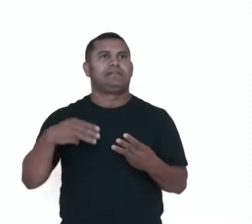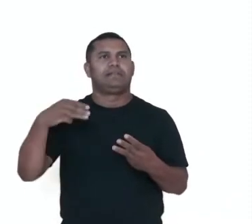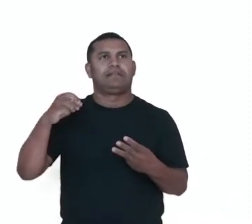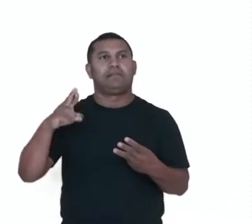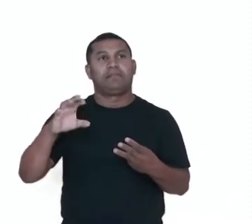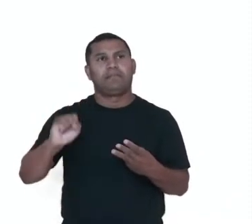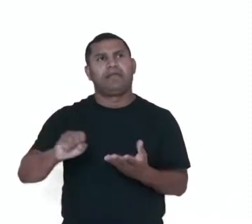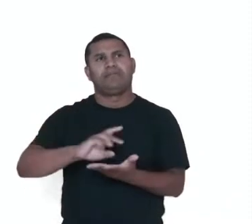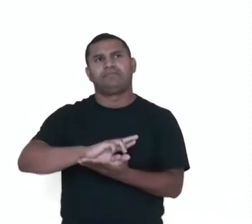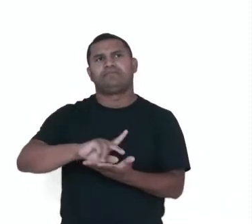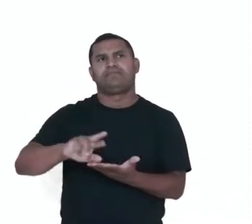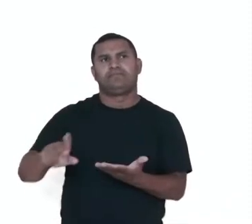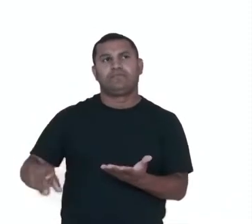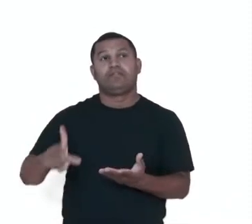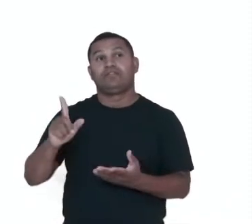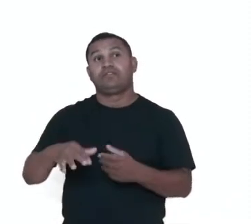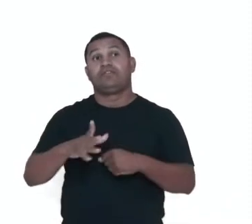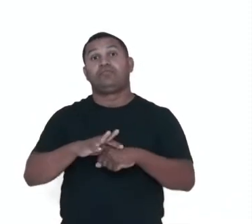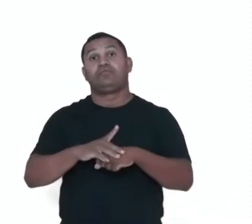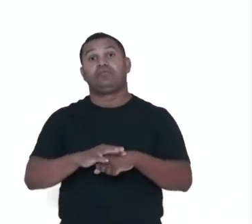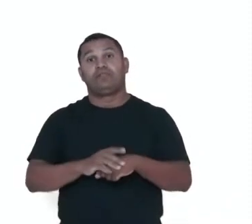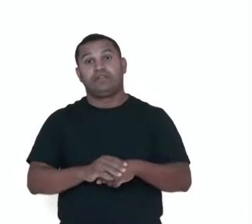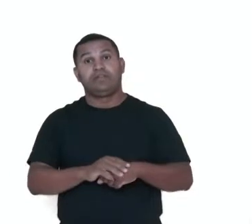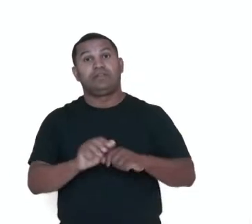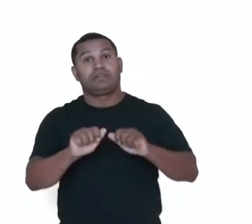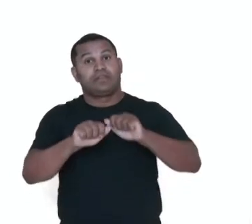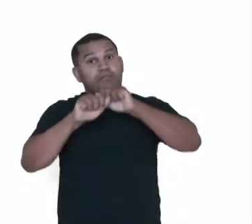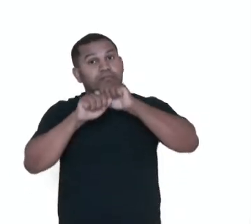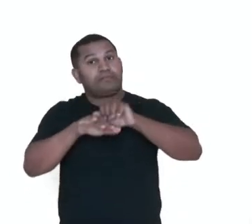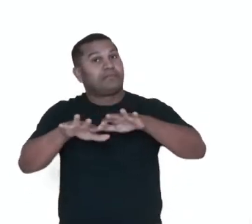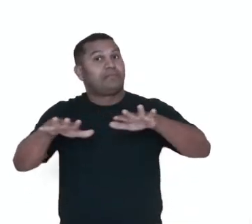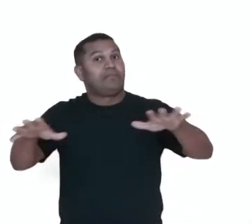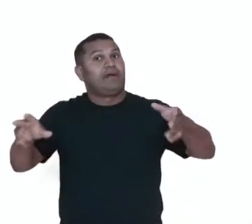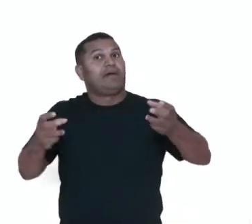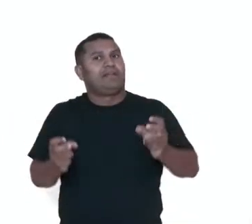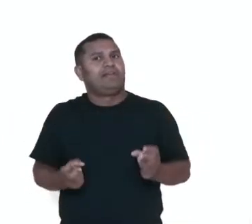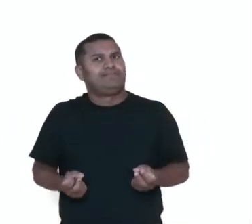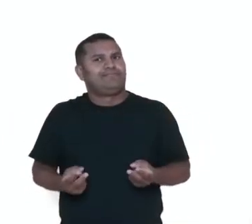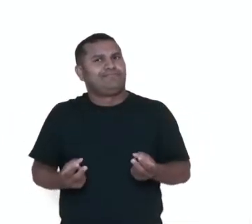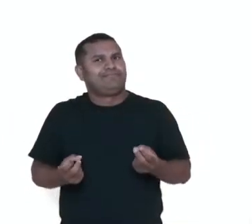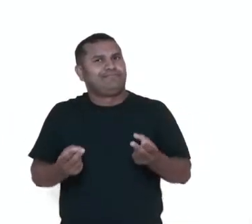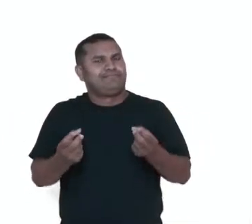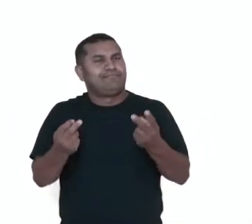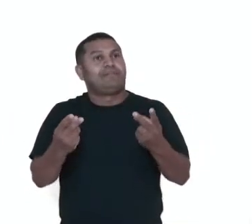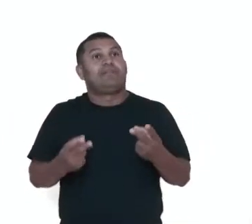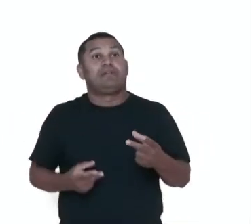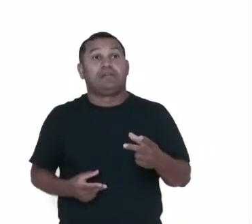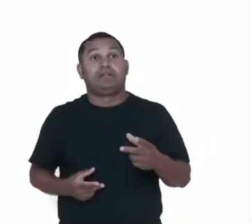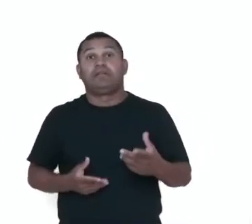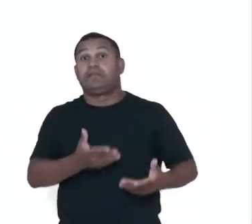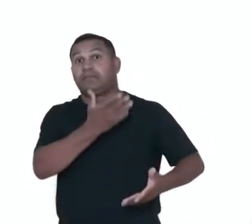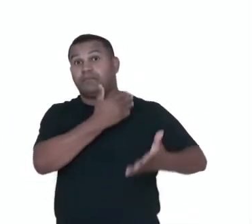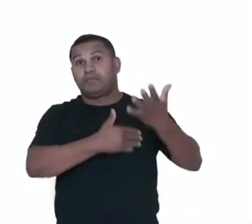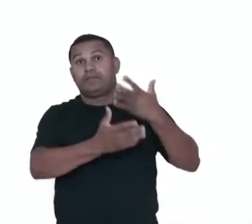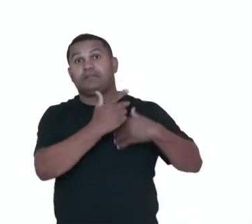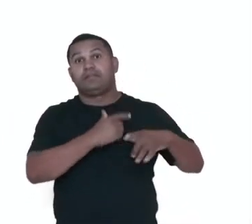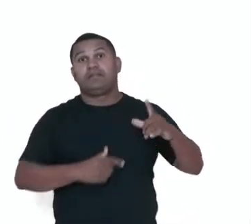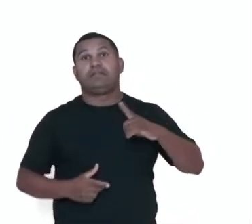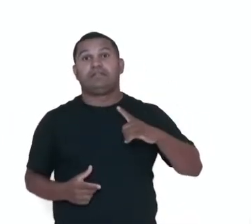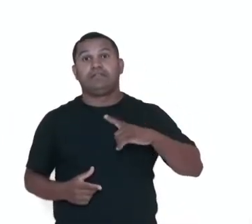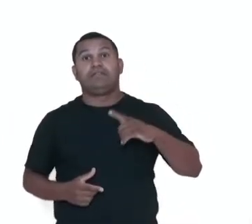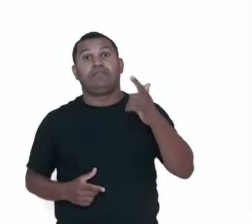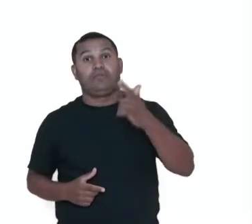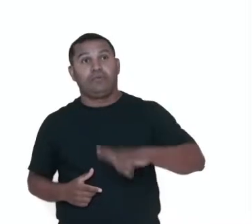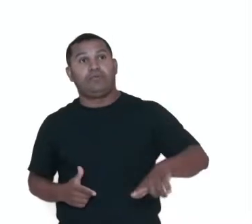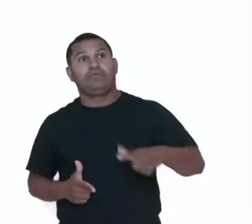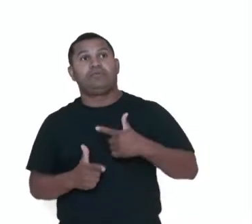o coronavírus, que é o vírus que deu o Covid, ele já causou outras síndromes